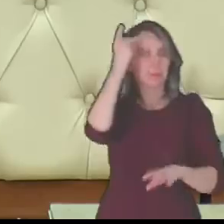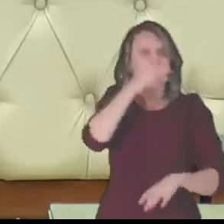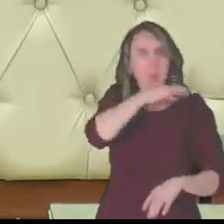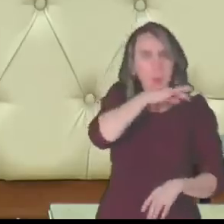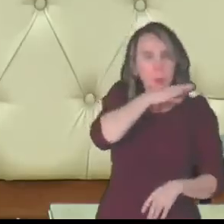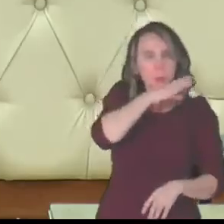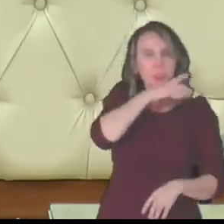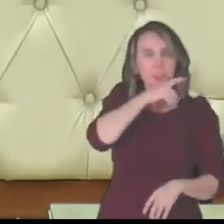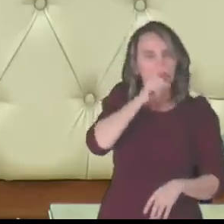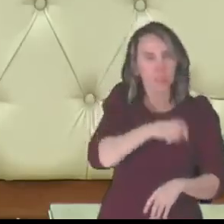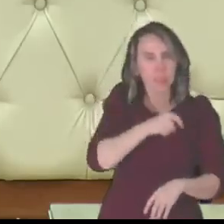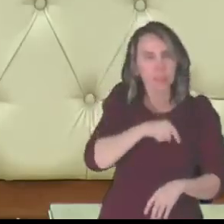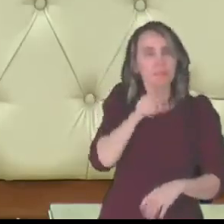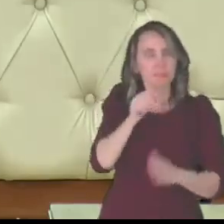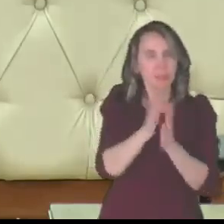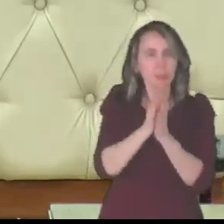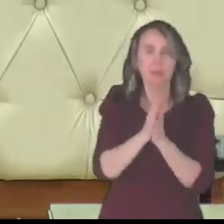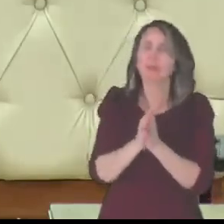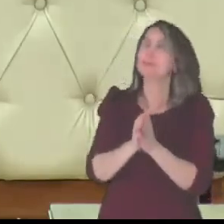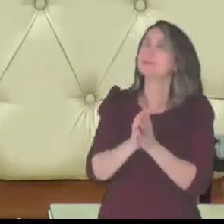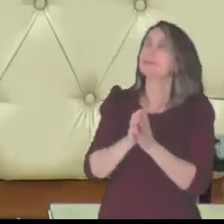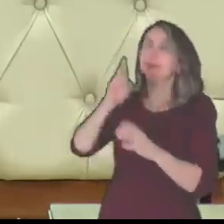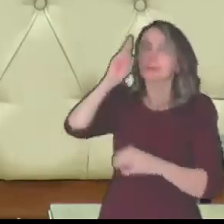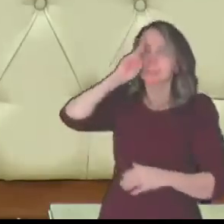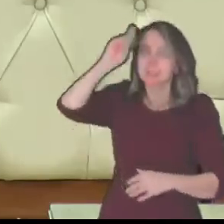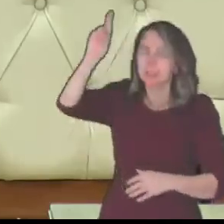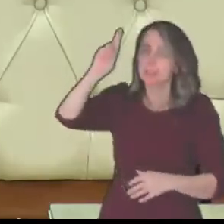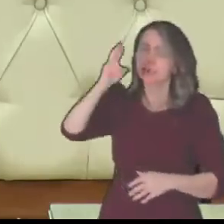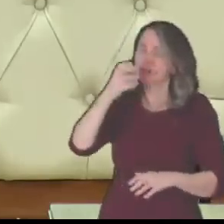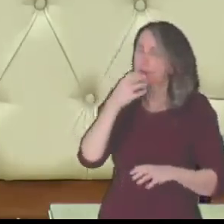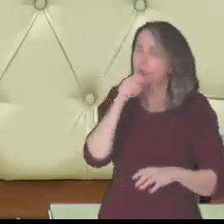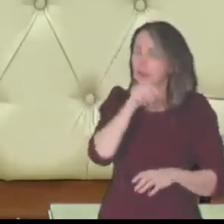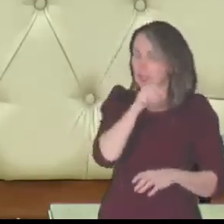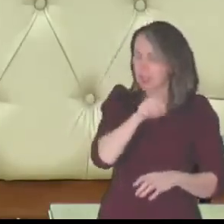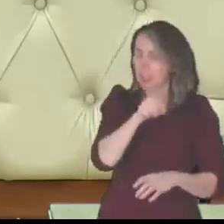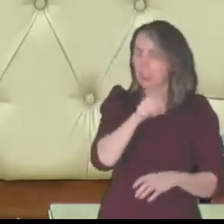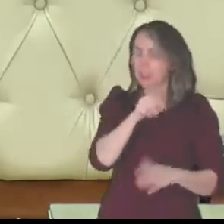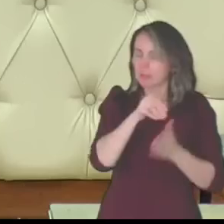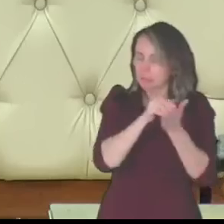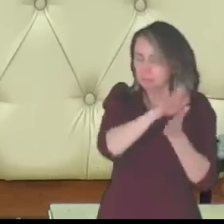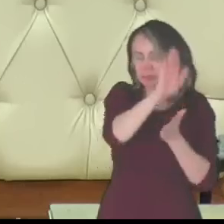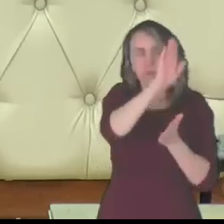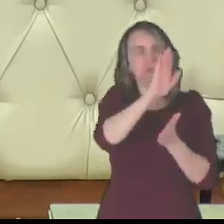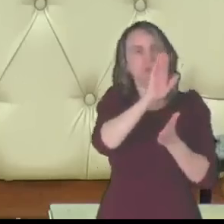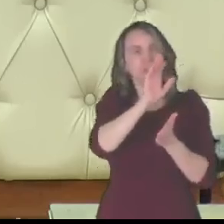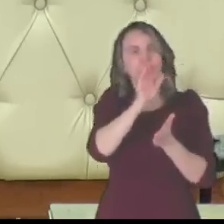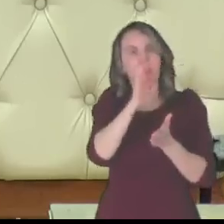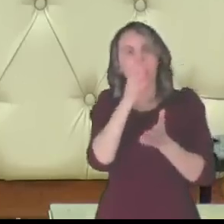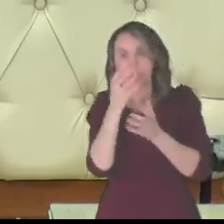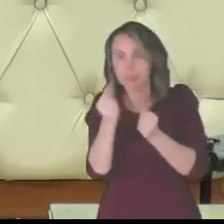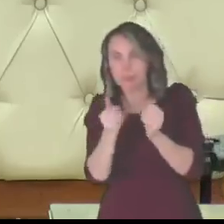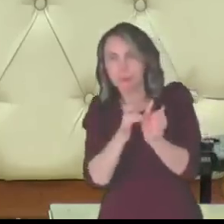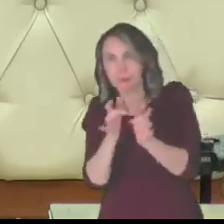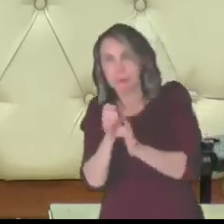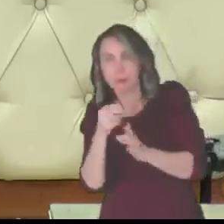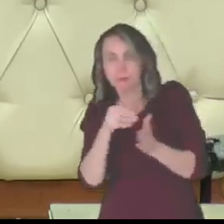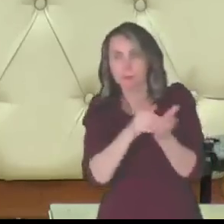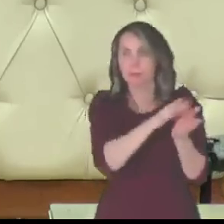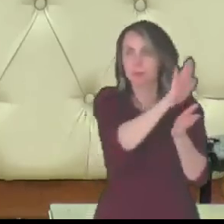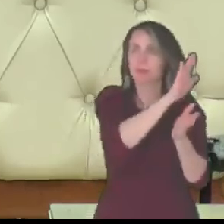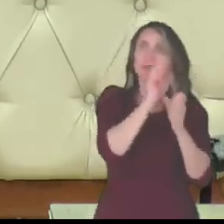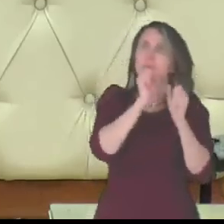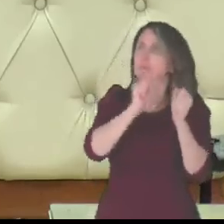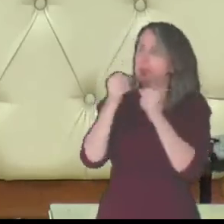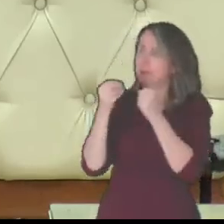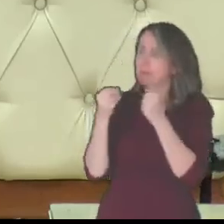quem conhece aí você olha Jesus bota o jaca ou convento Chacal ou bota o Chacal para correr manda chuva Jeová Manda Poder Jeová